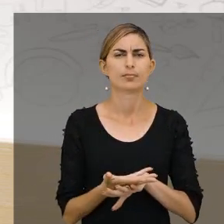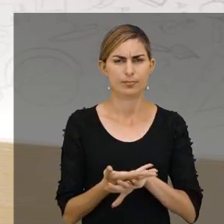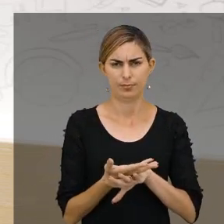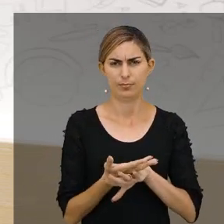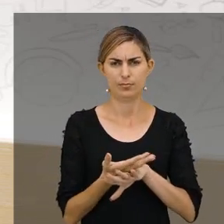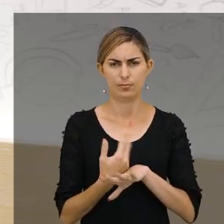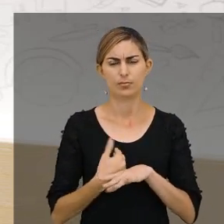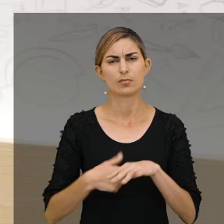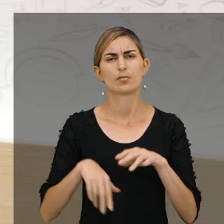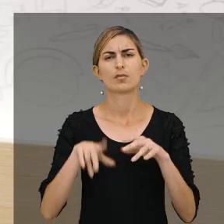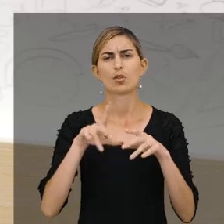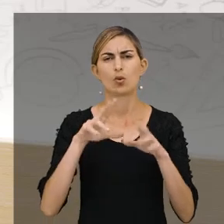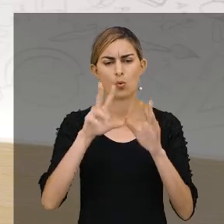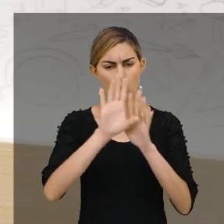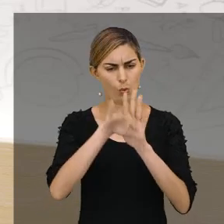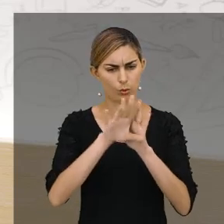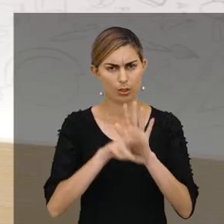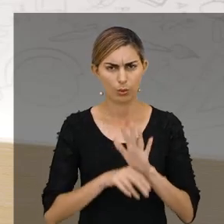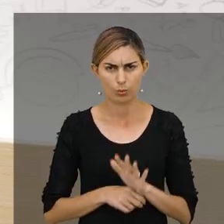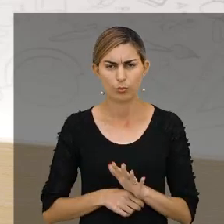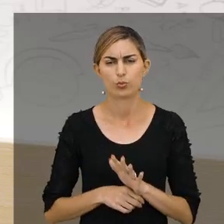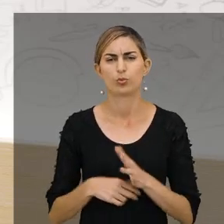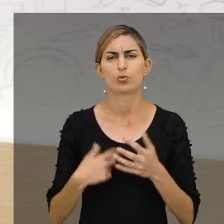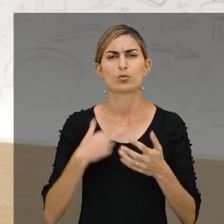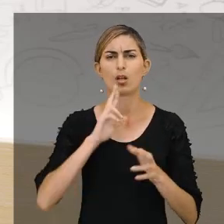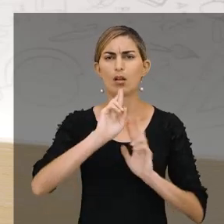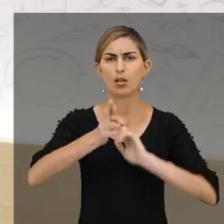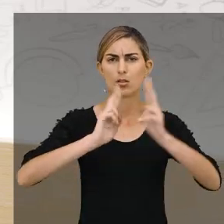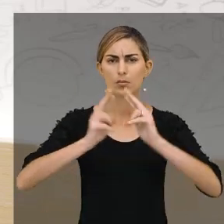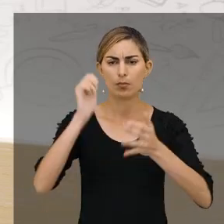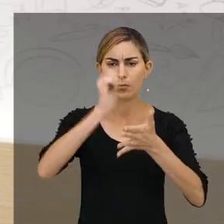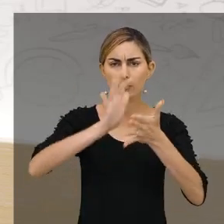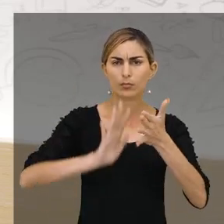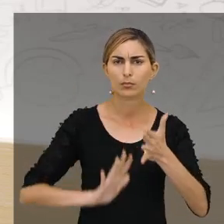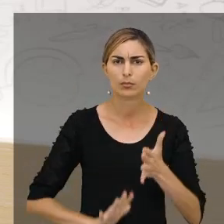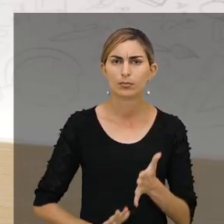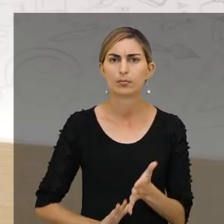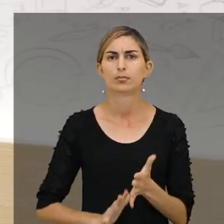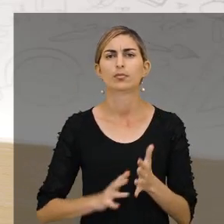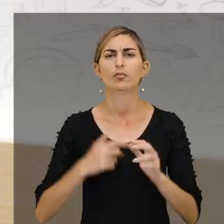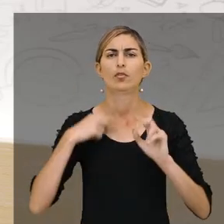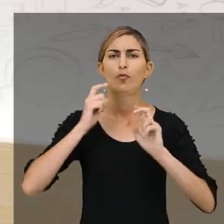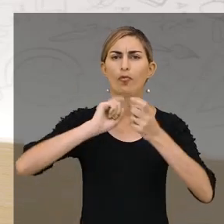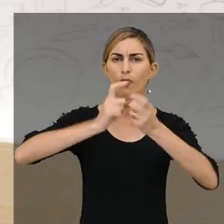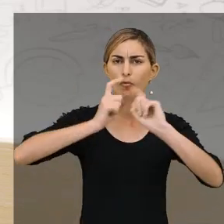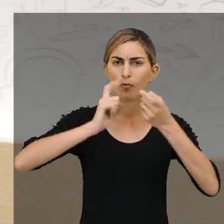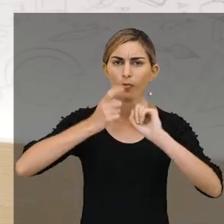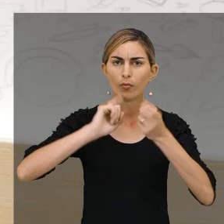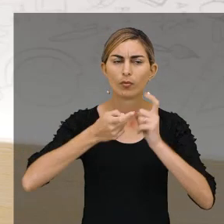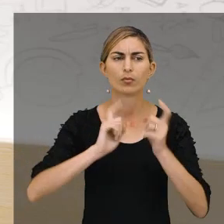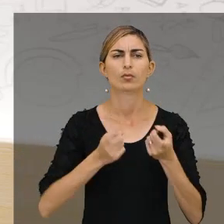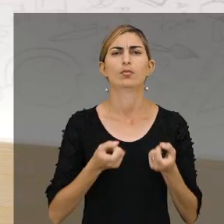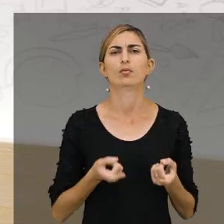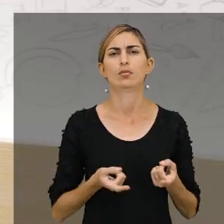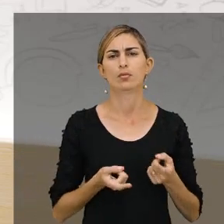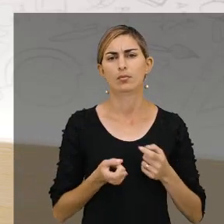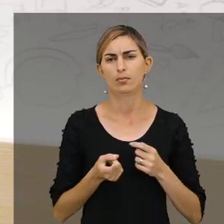competência, vocês se apropriarem dos conteúdos, responder às atividades, né, os fóruns,